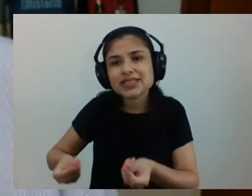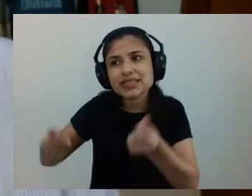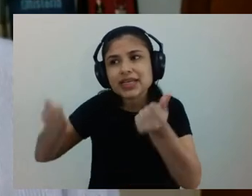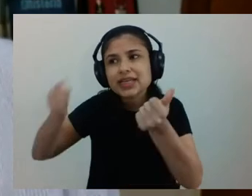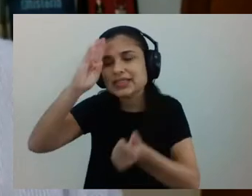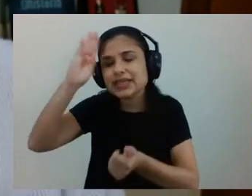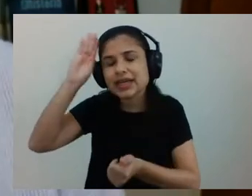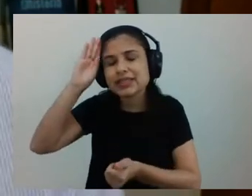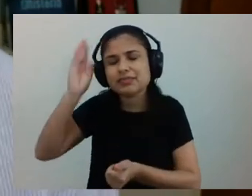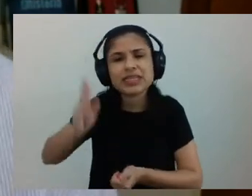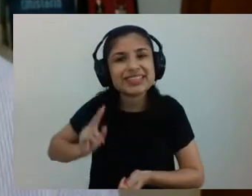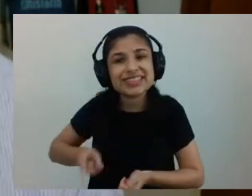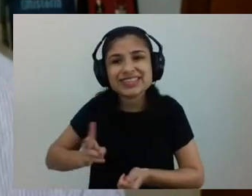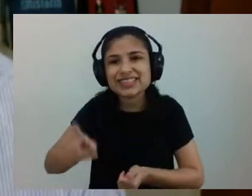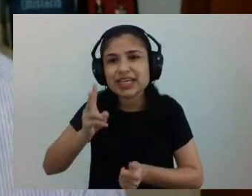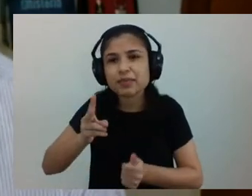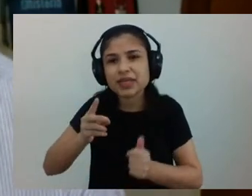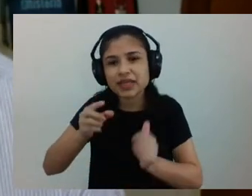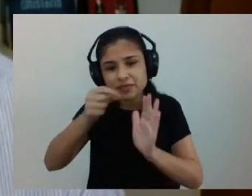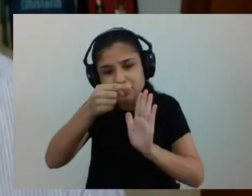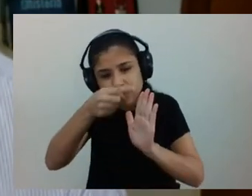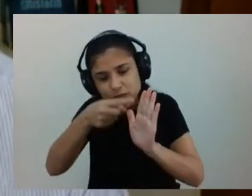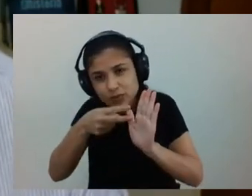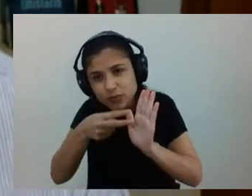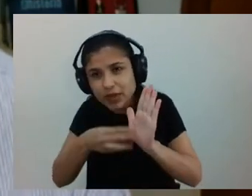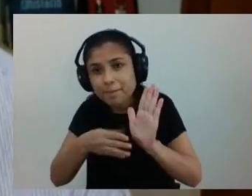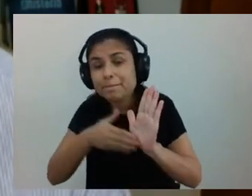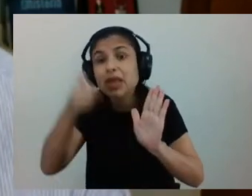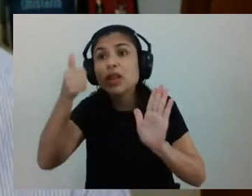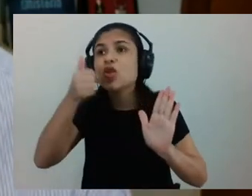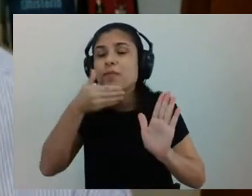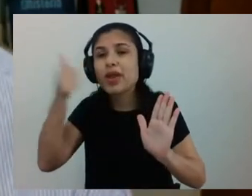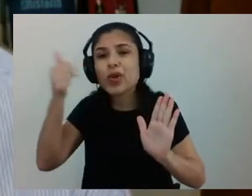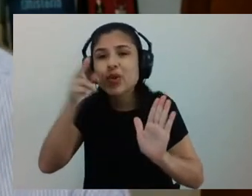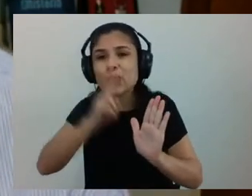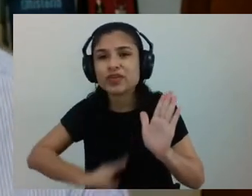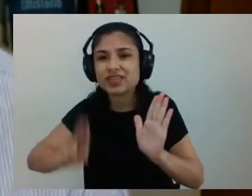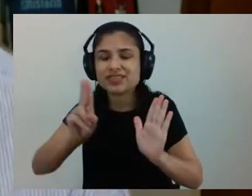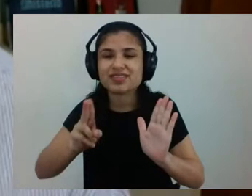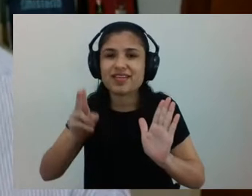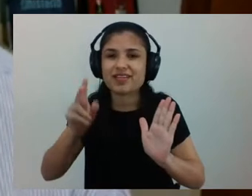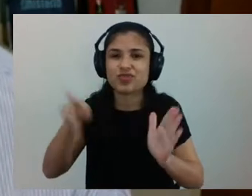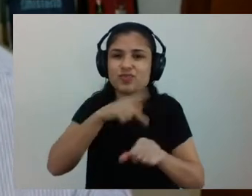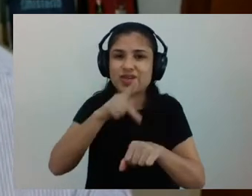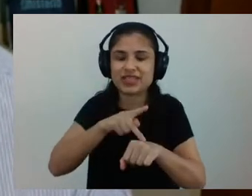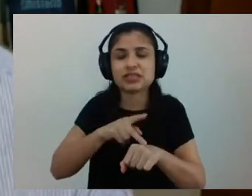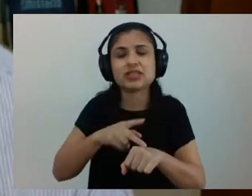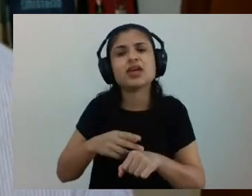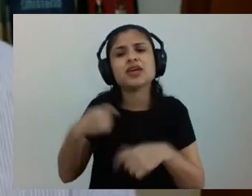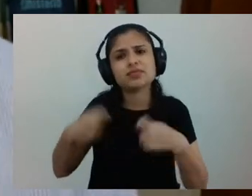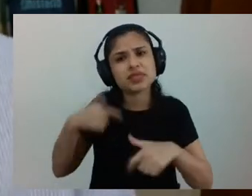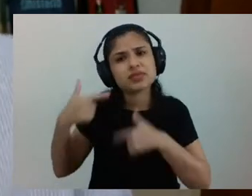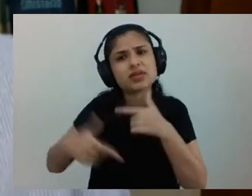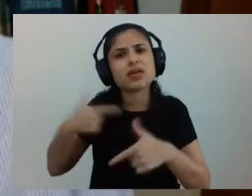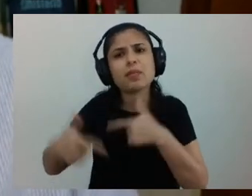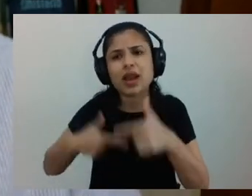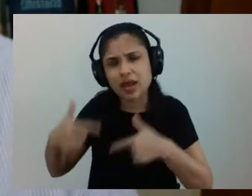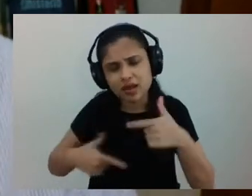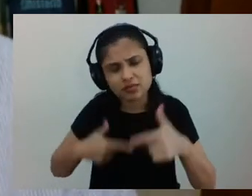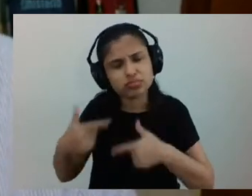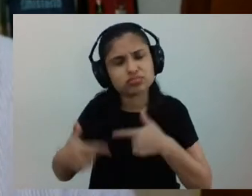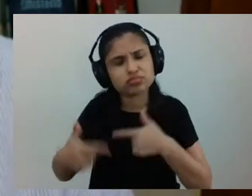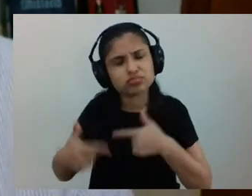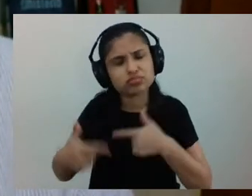das melhores universidades desse país. Precisamos trabalhar muito, precisamos fazer muito. Mas isso a gente